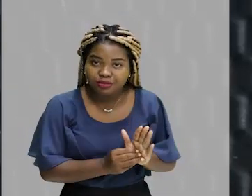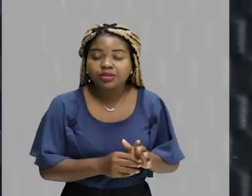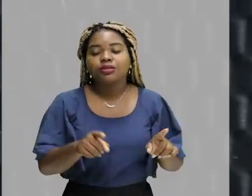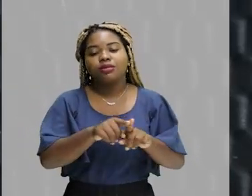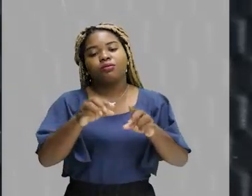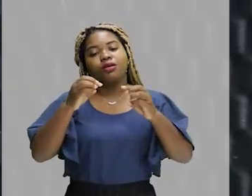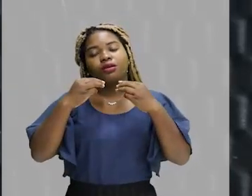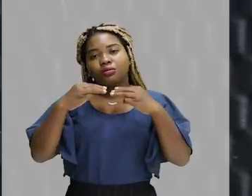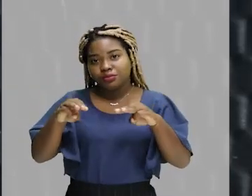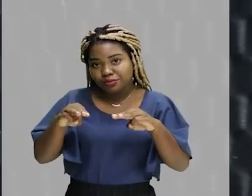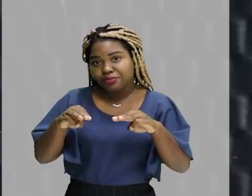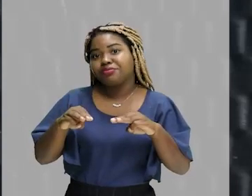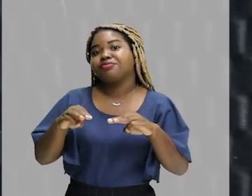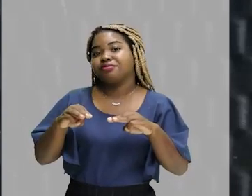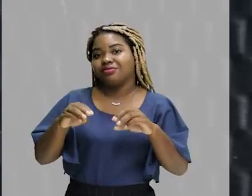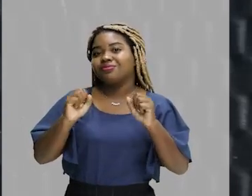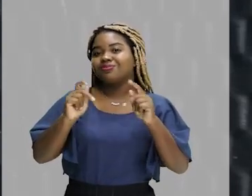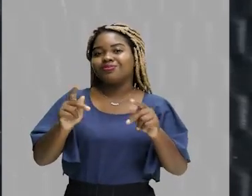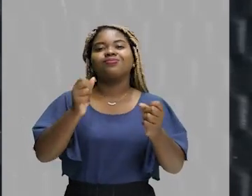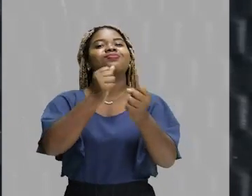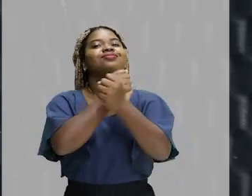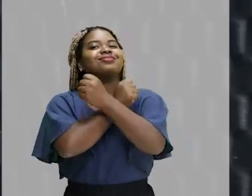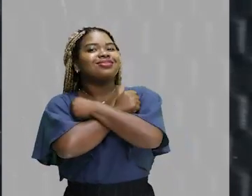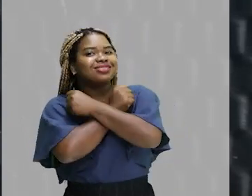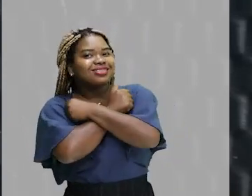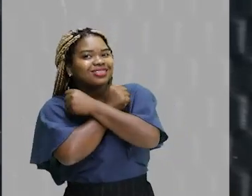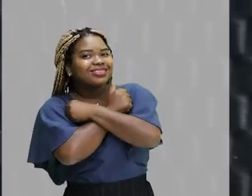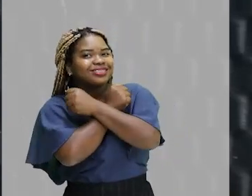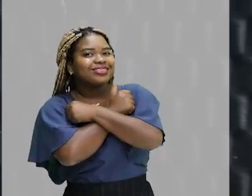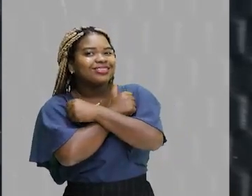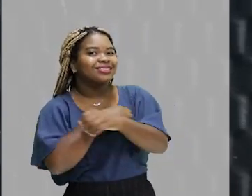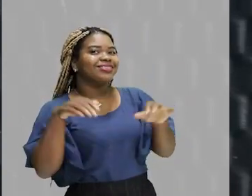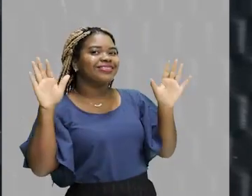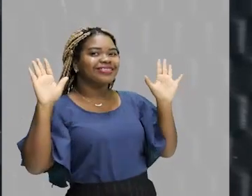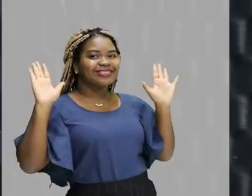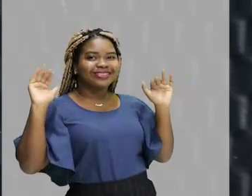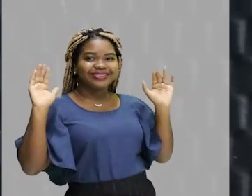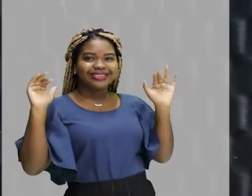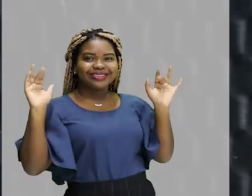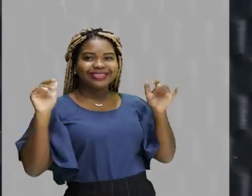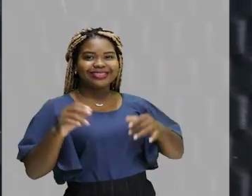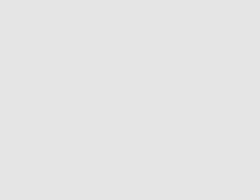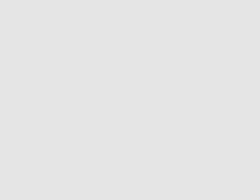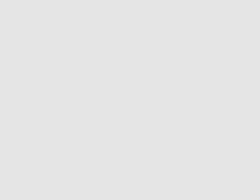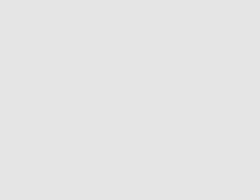aí as suas considerações a respeito deles. Um forte abraço, estamos juntos, vamos nessa.